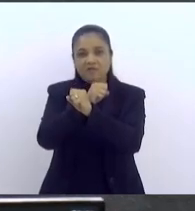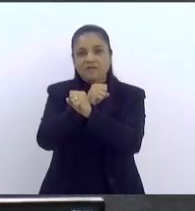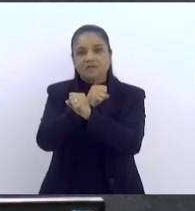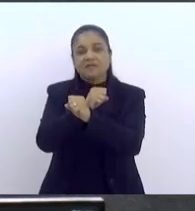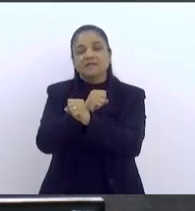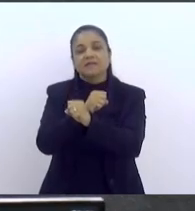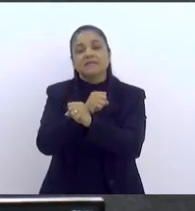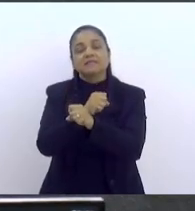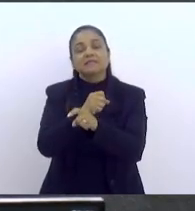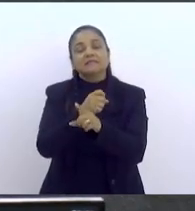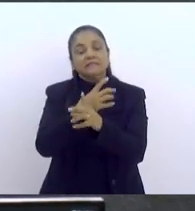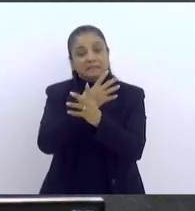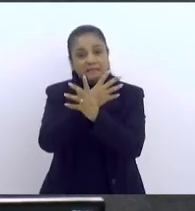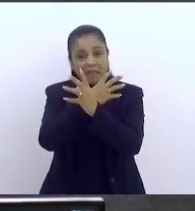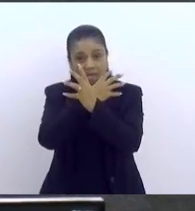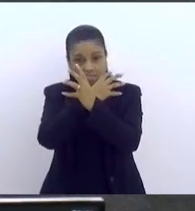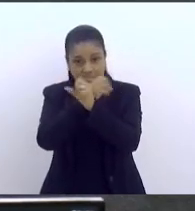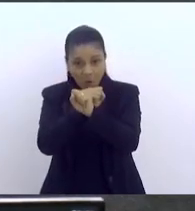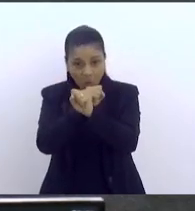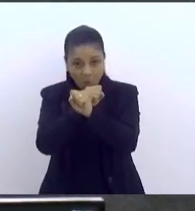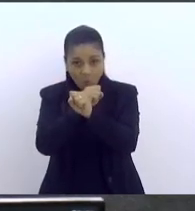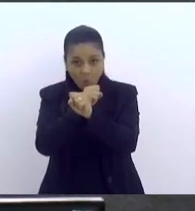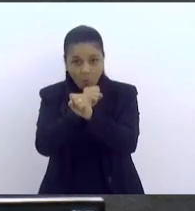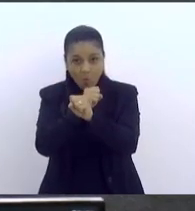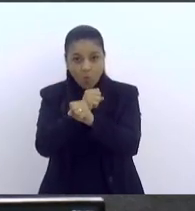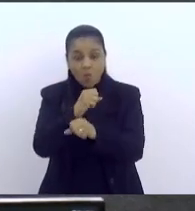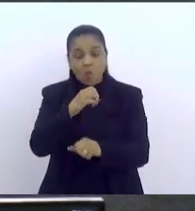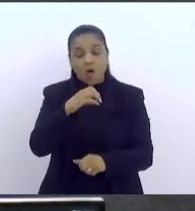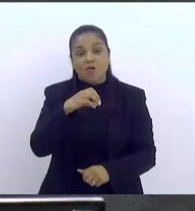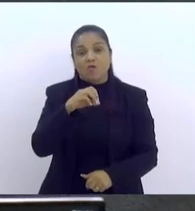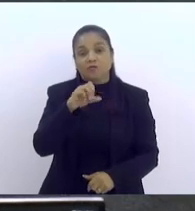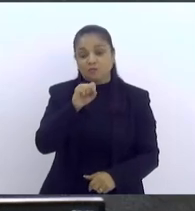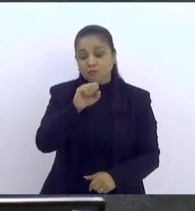está sendo caçada com C cedilha neste país.